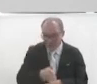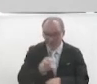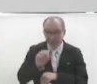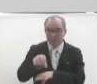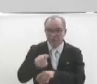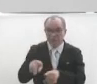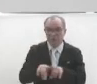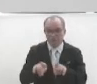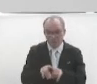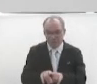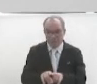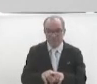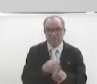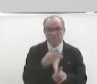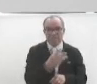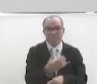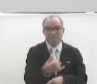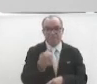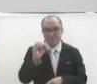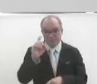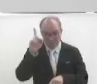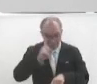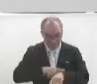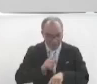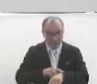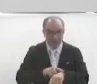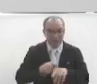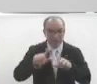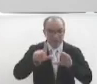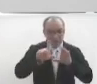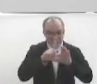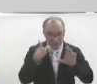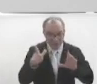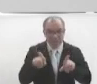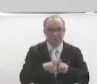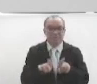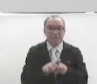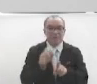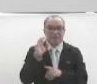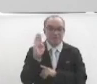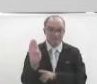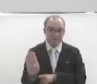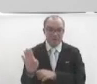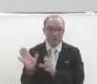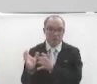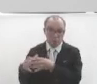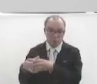com no mínimo 360 horas Lato Sensu classe B